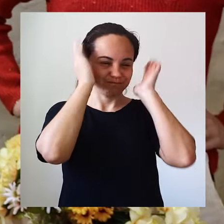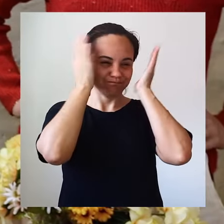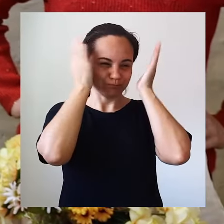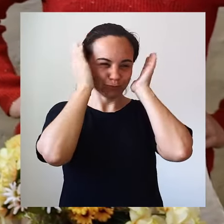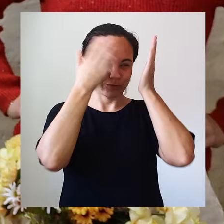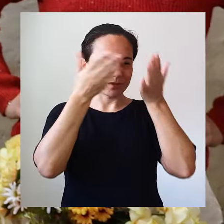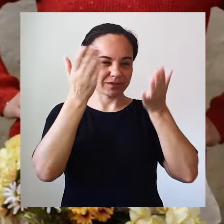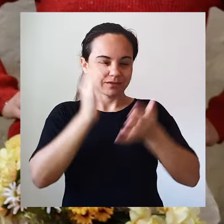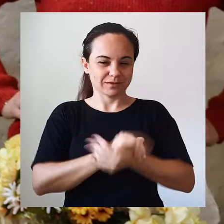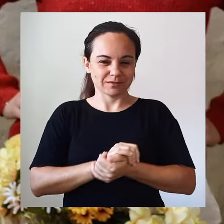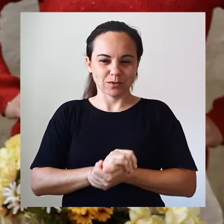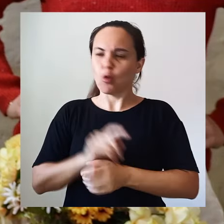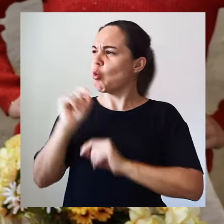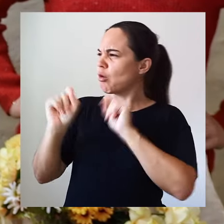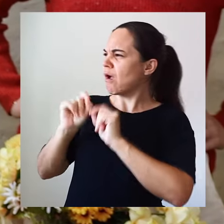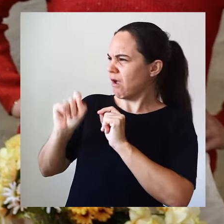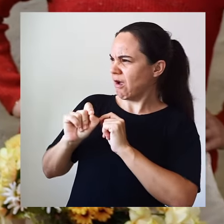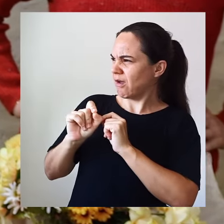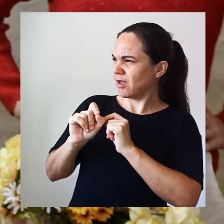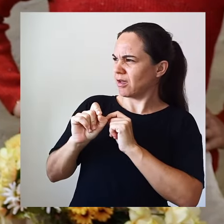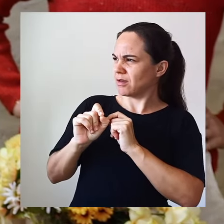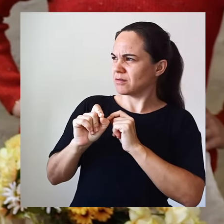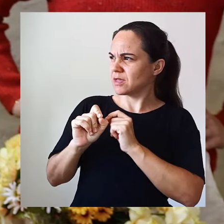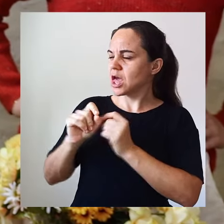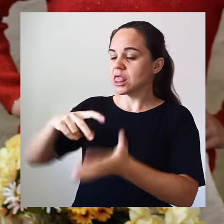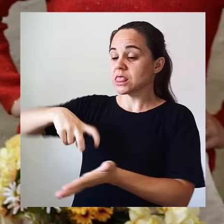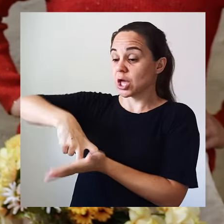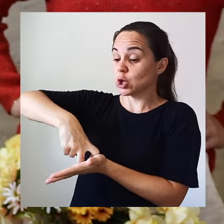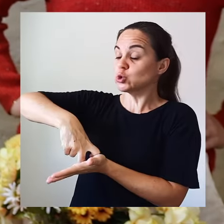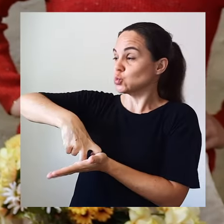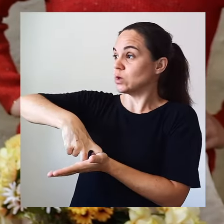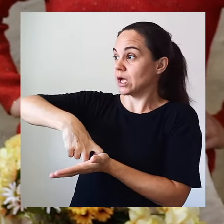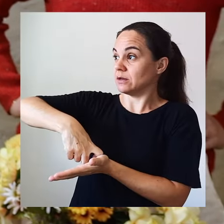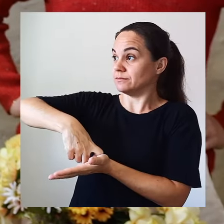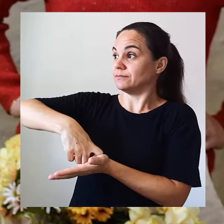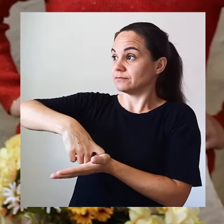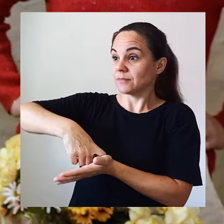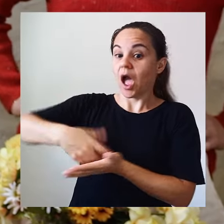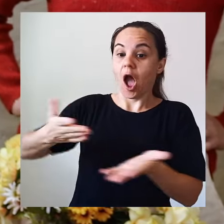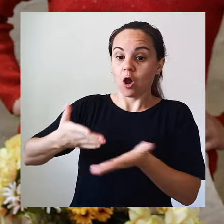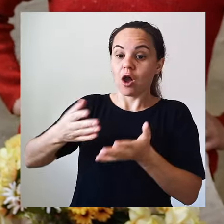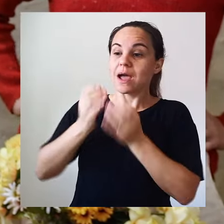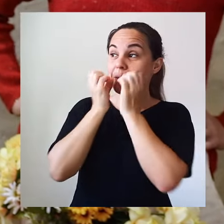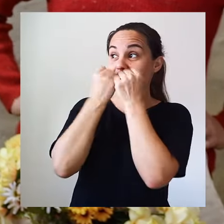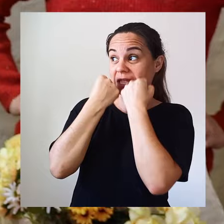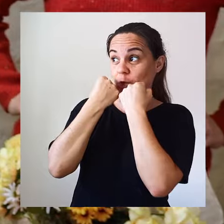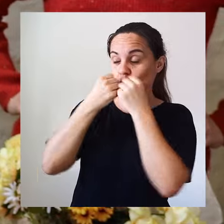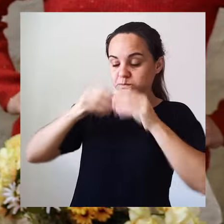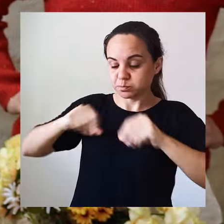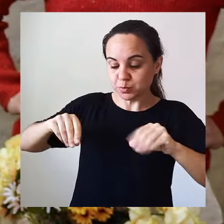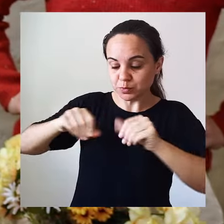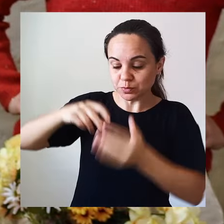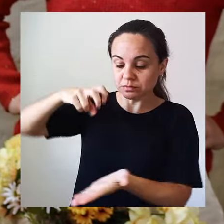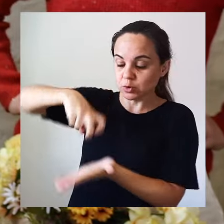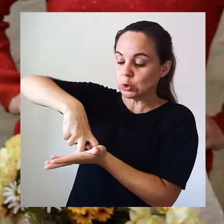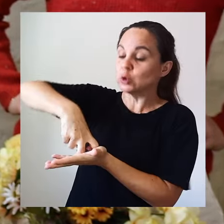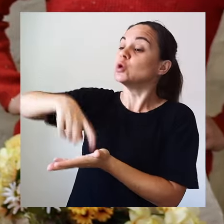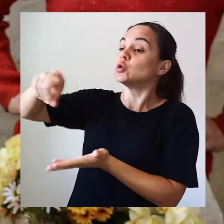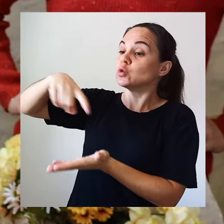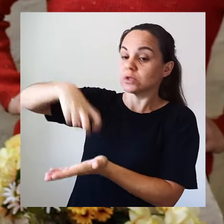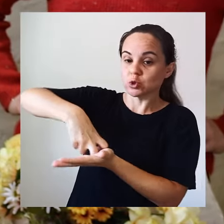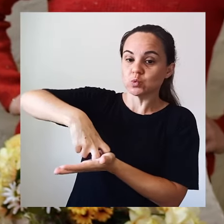O que, Tatim? De joelho. Castigo no milho. Aqui.